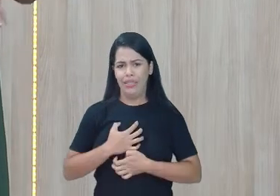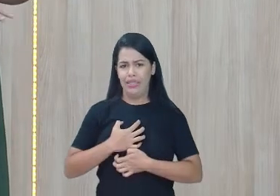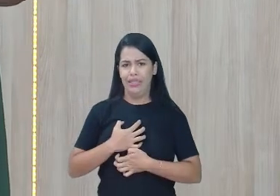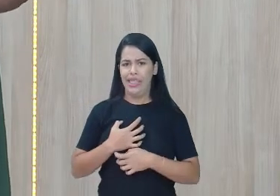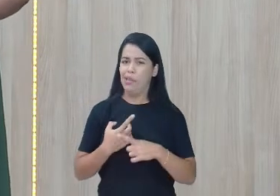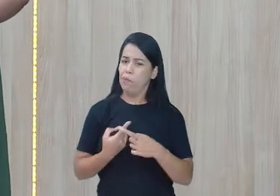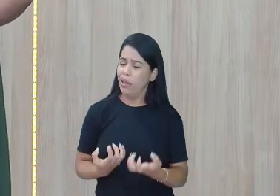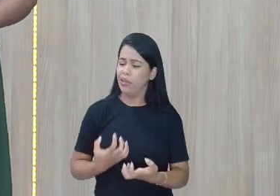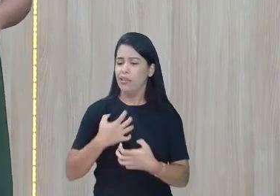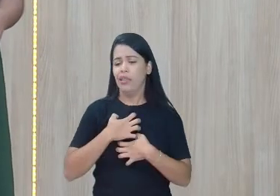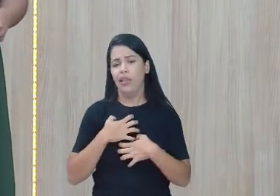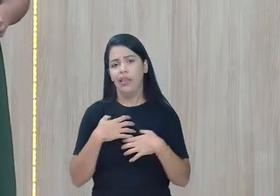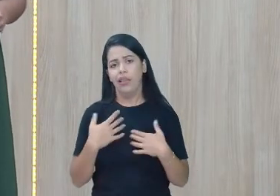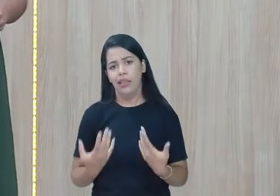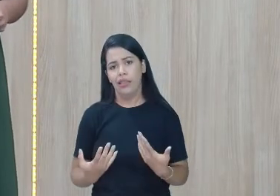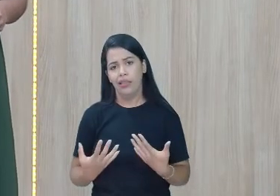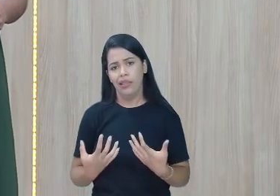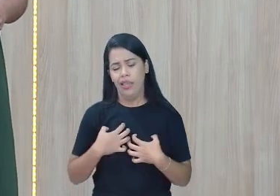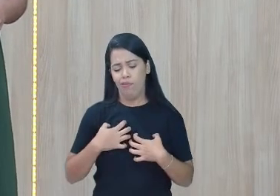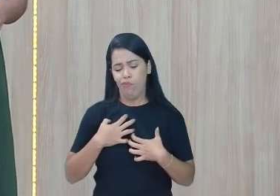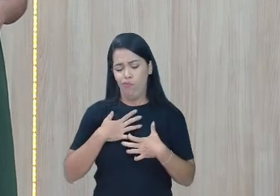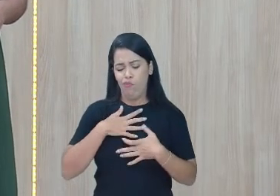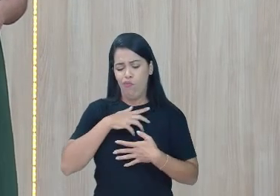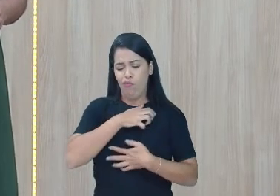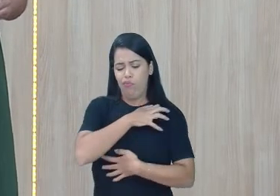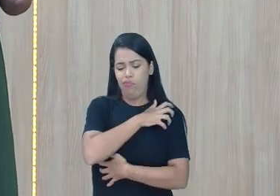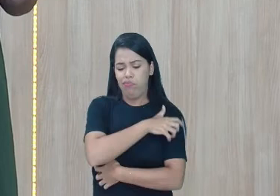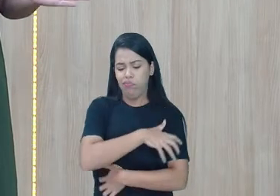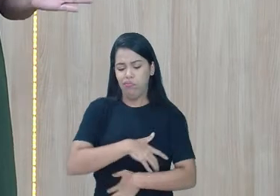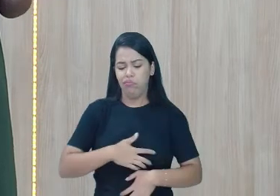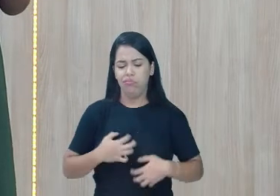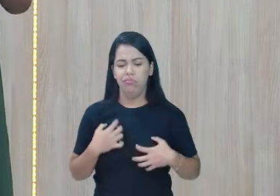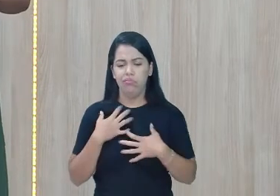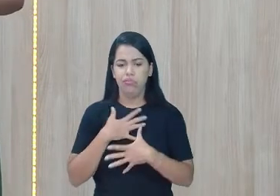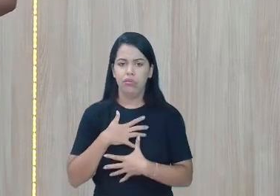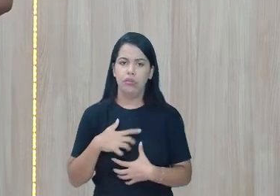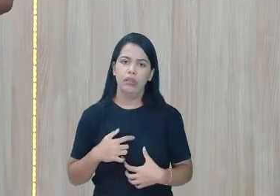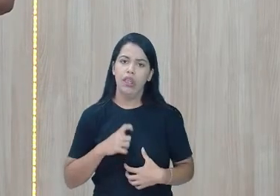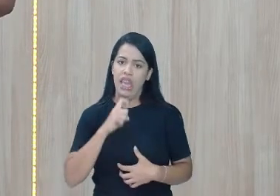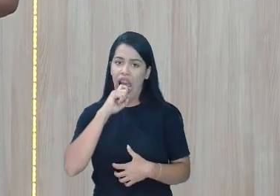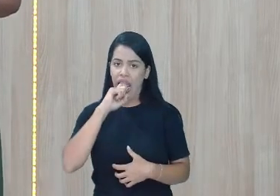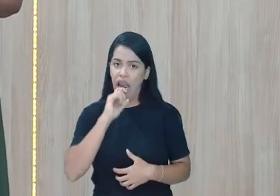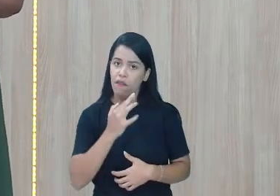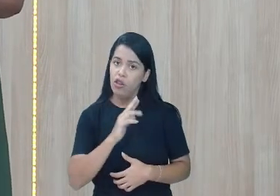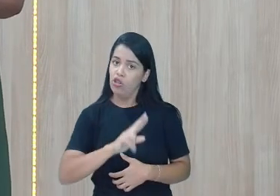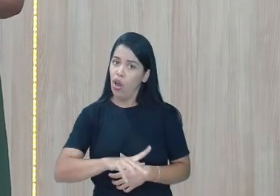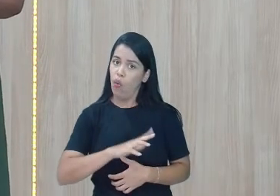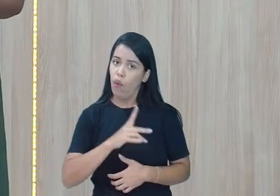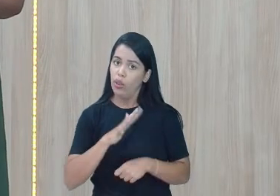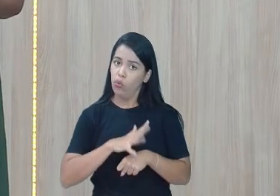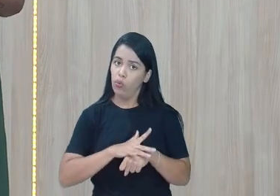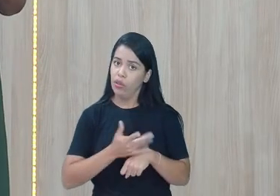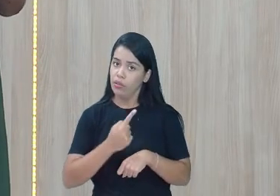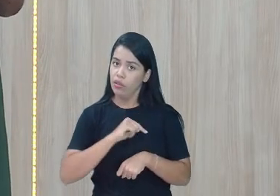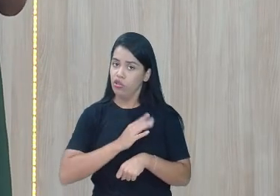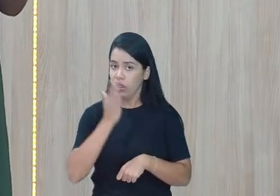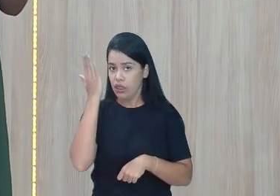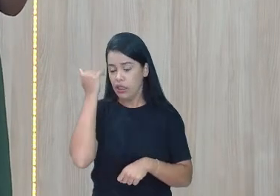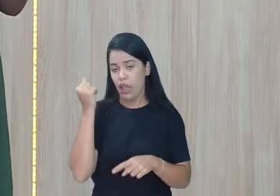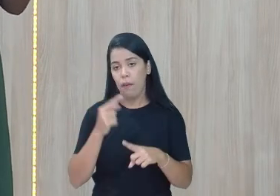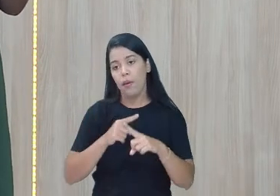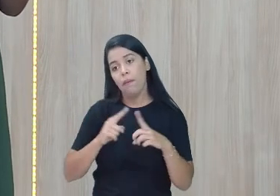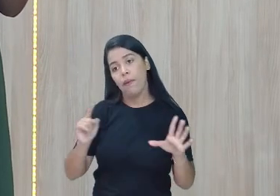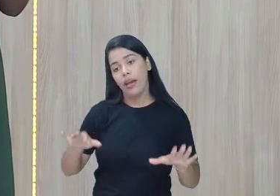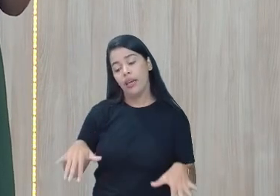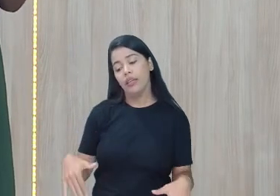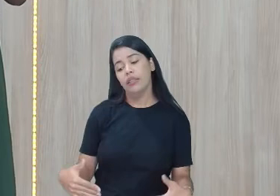ele sente que está sendo tomado por ela. A inveja não é uma doença, obviamente, como a gente bem sabe, mas é assim